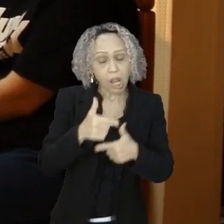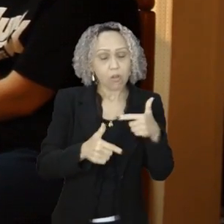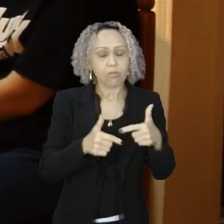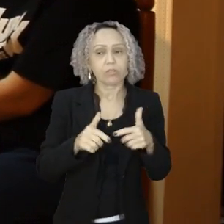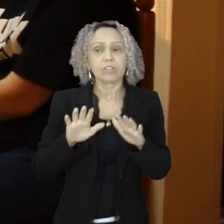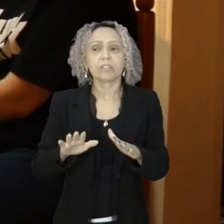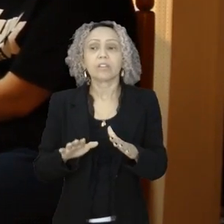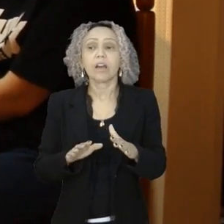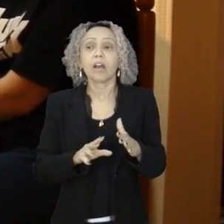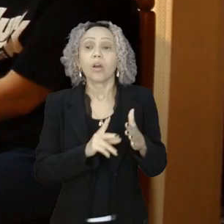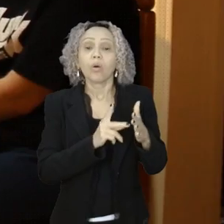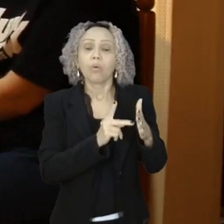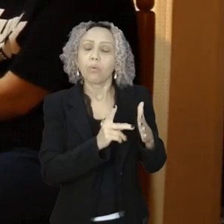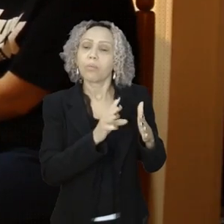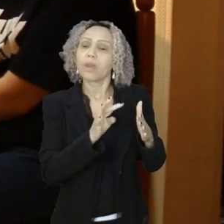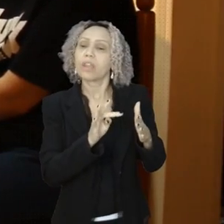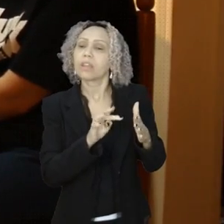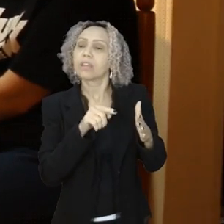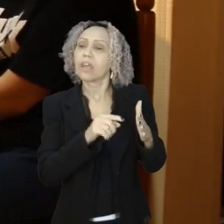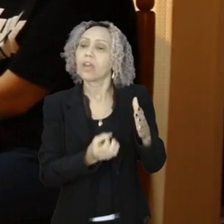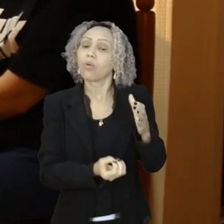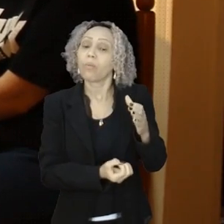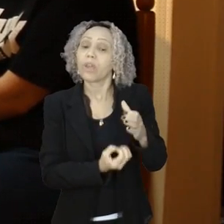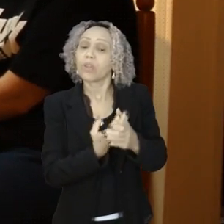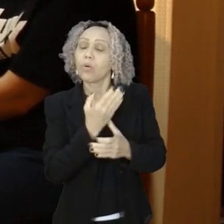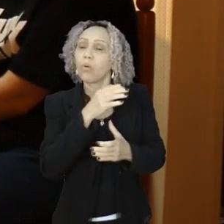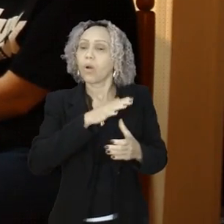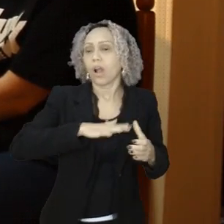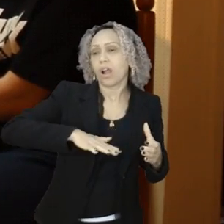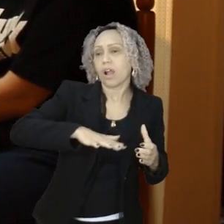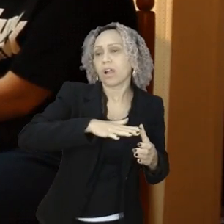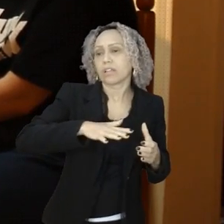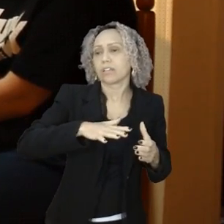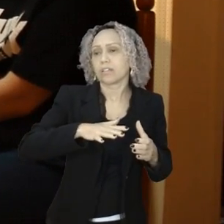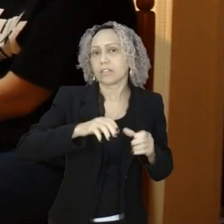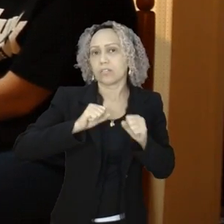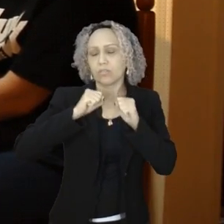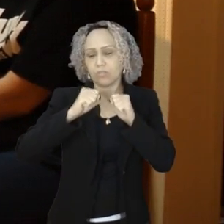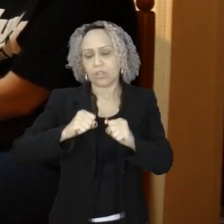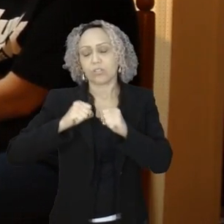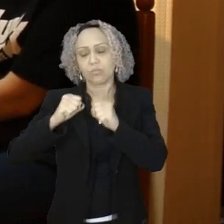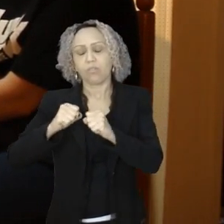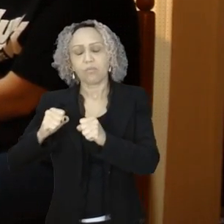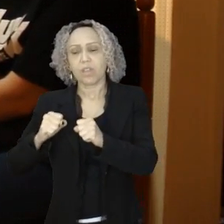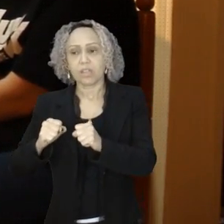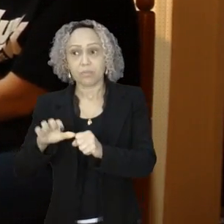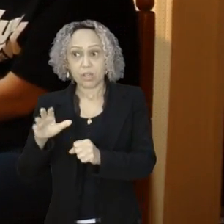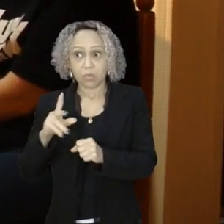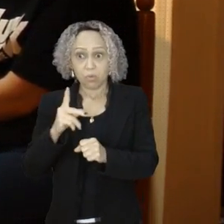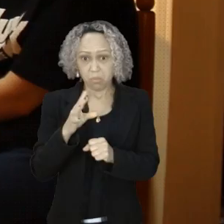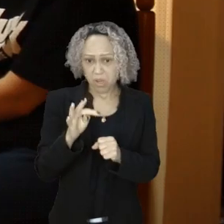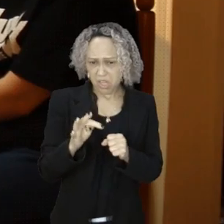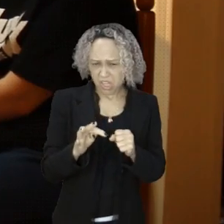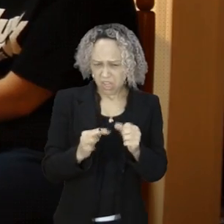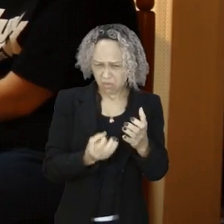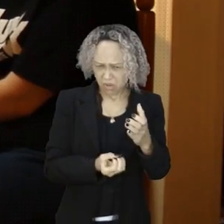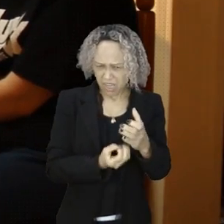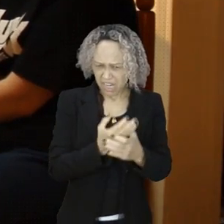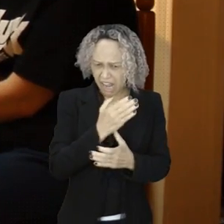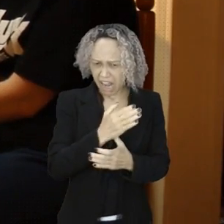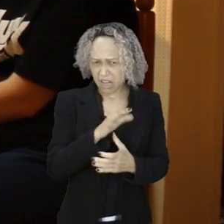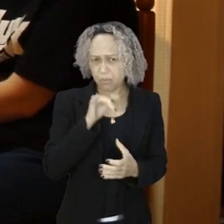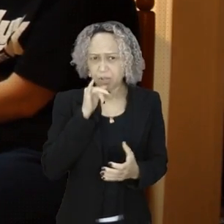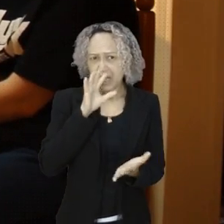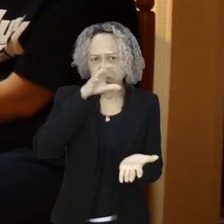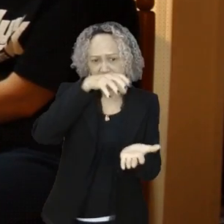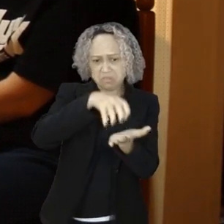surgiu desses movimentos, de baixo para cima. Né? Não surgiu dos gabinetes, sempre digo, não surgiu dos gabinetes de